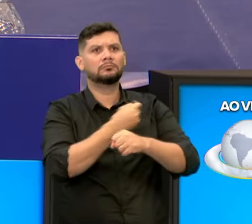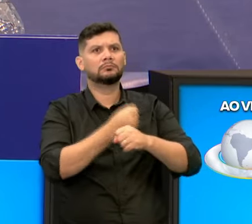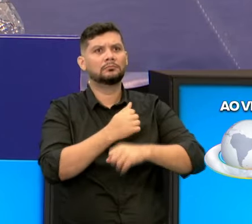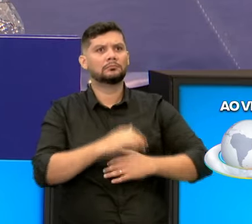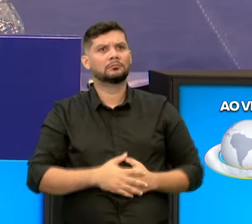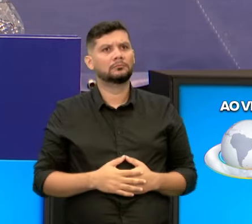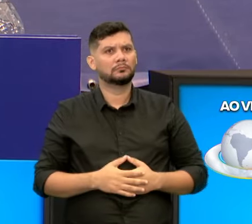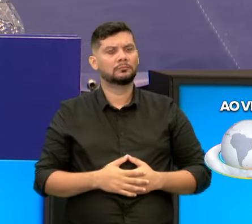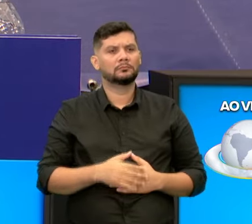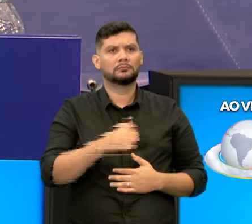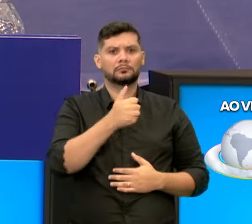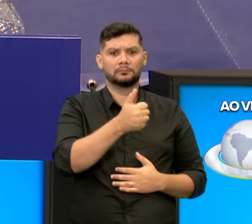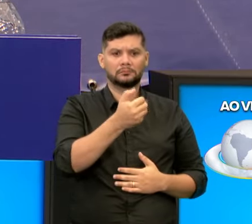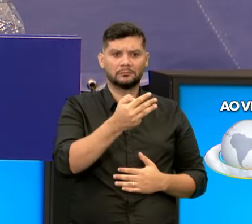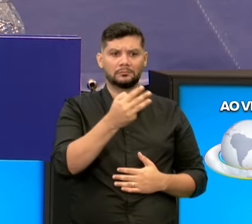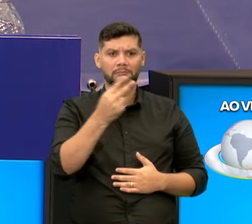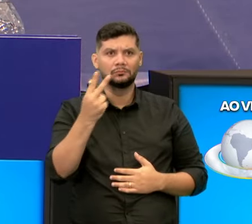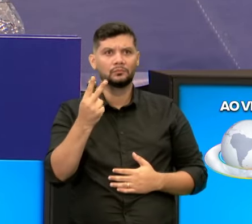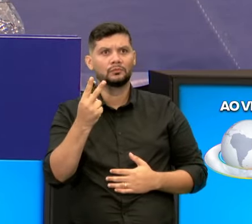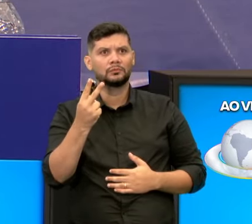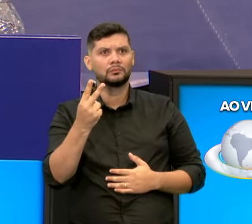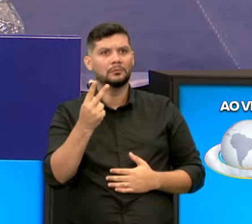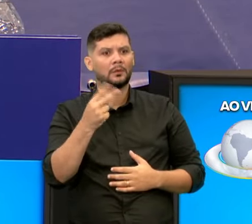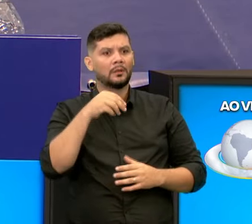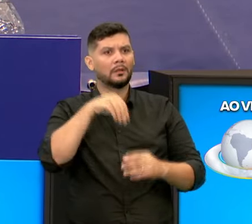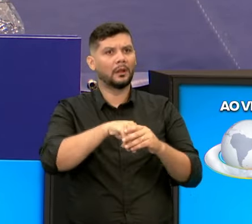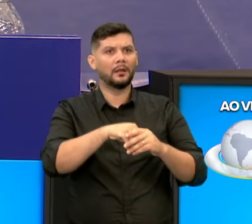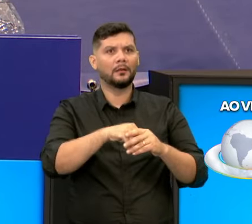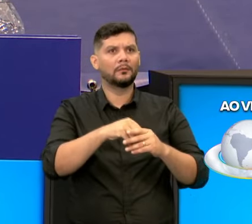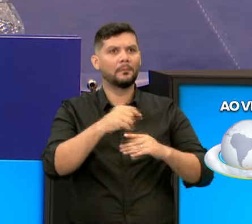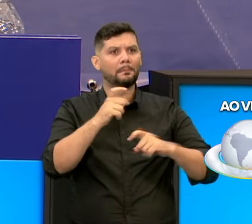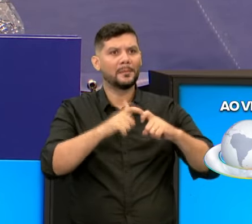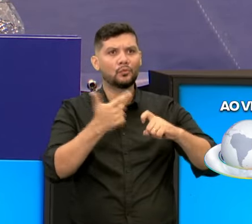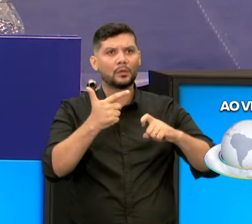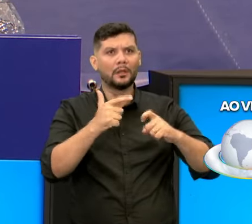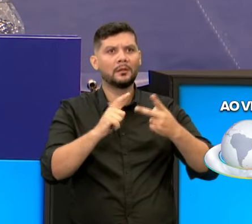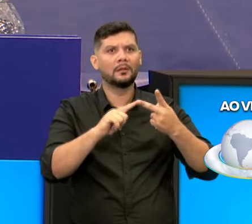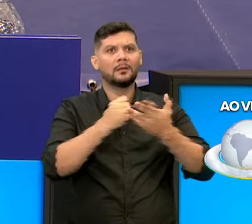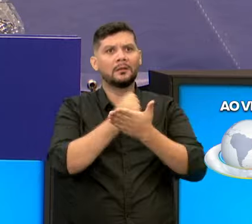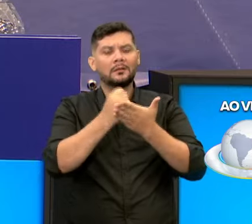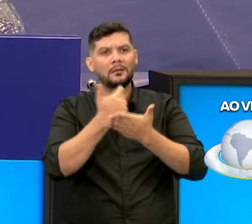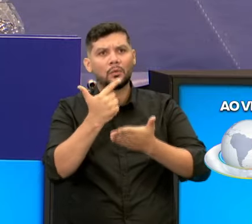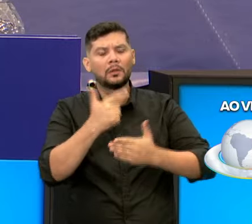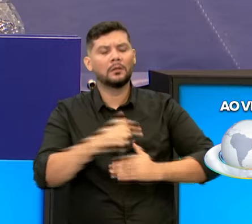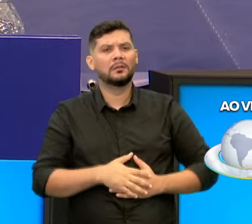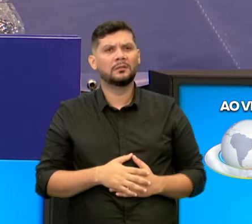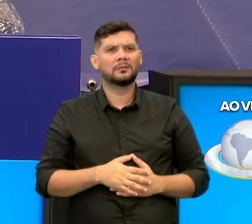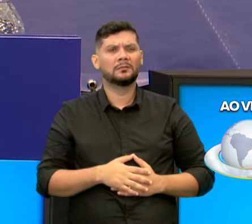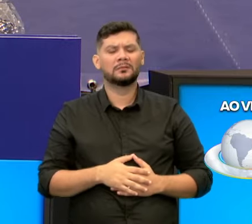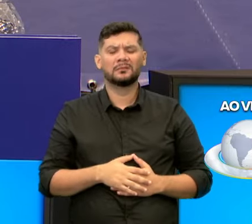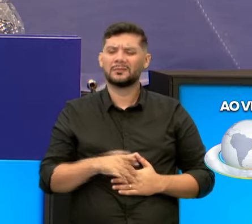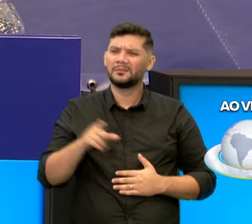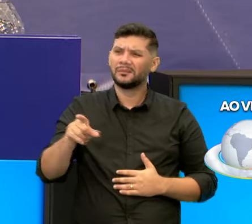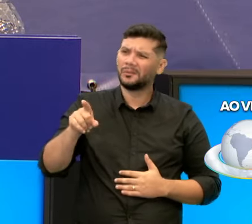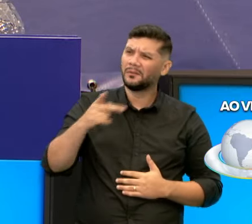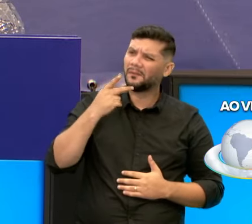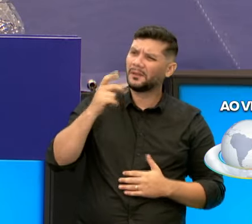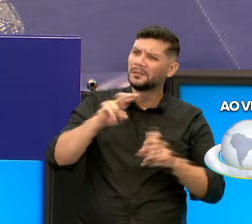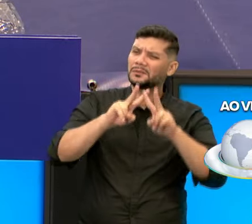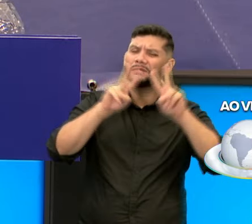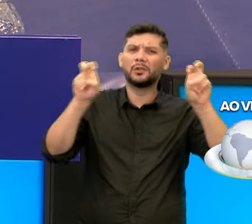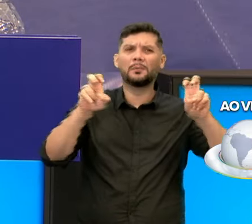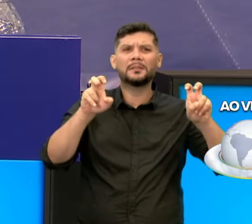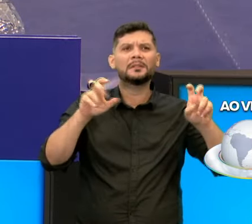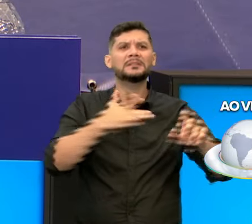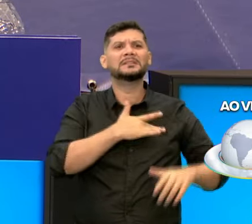seus 132 postos de saúde, não tem remédios. Eu pergunto, candidato Sarto, o que é que você diz sobre a saúde